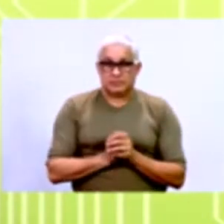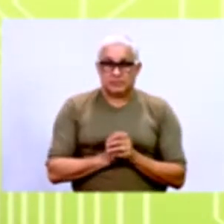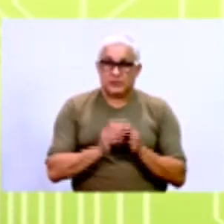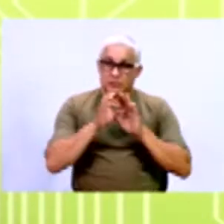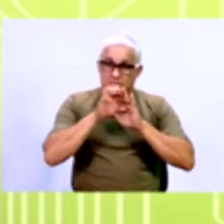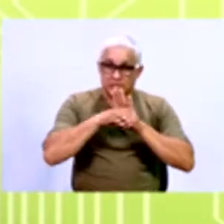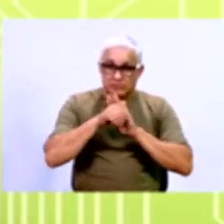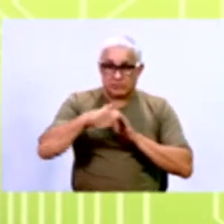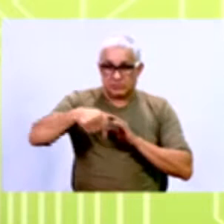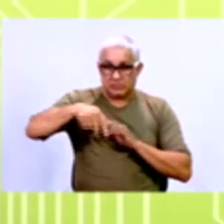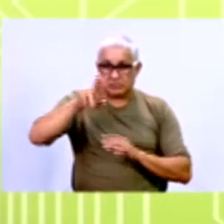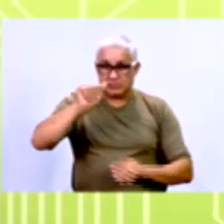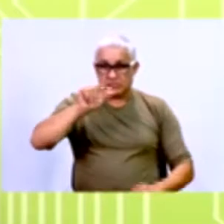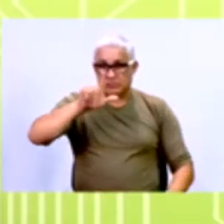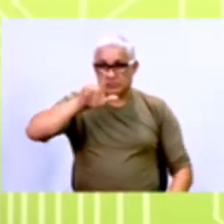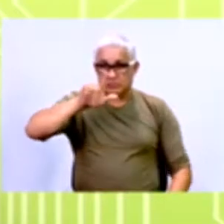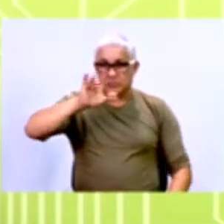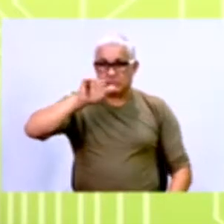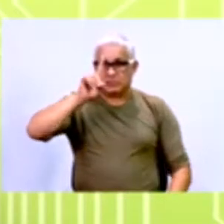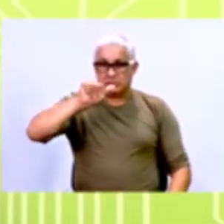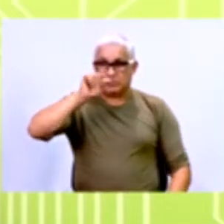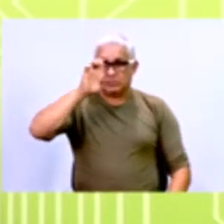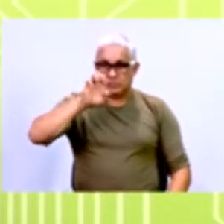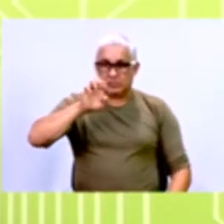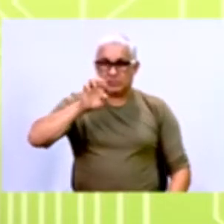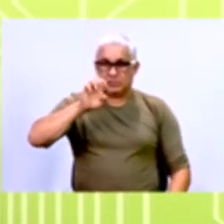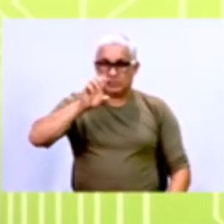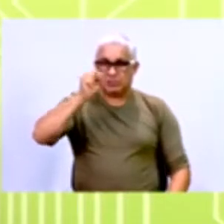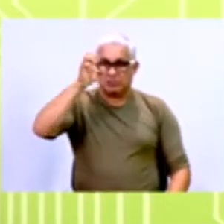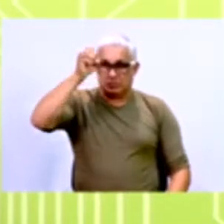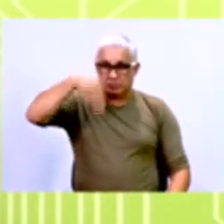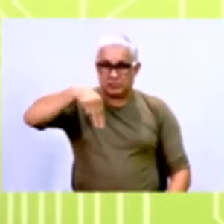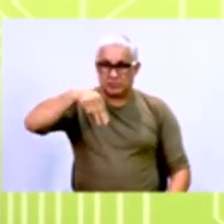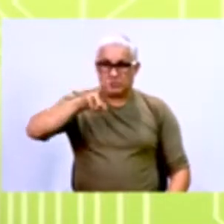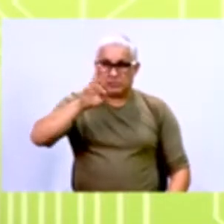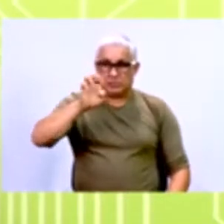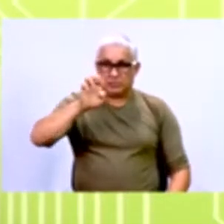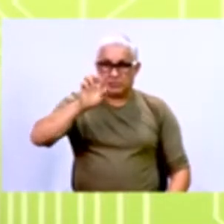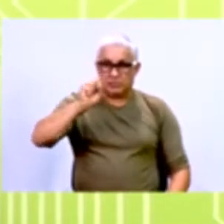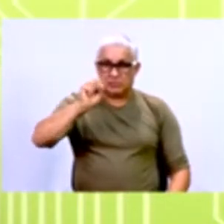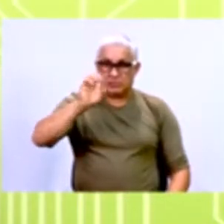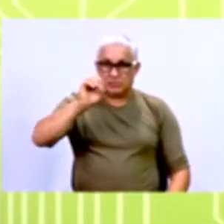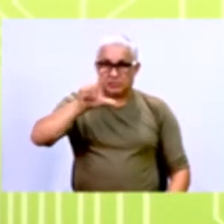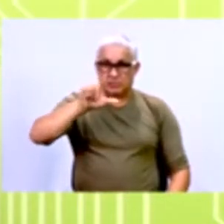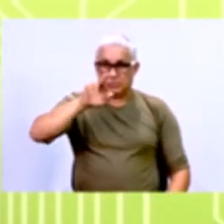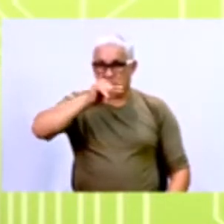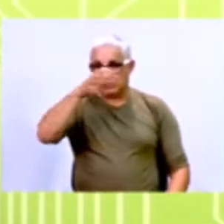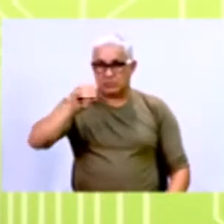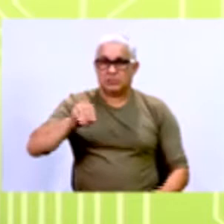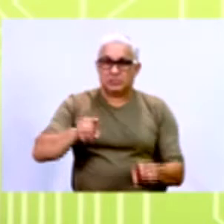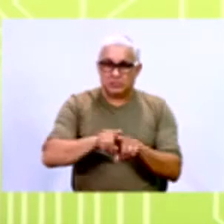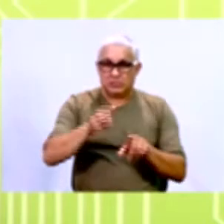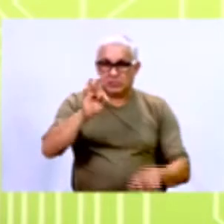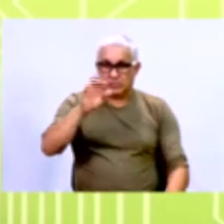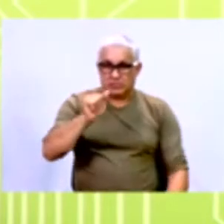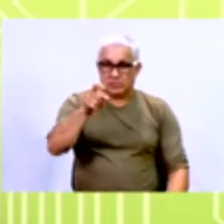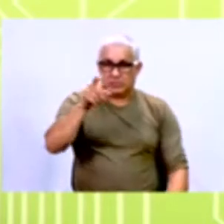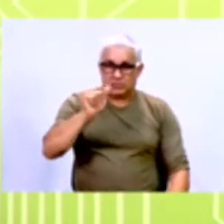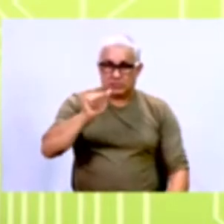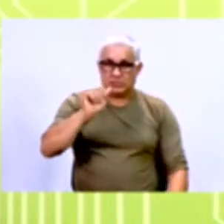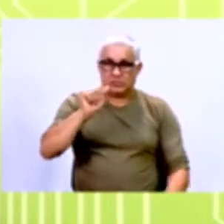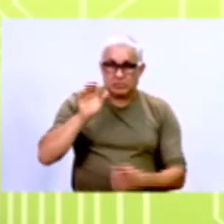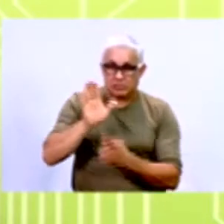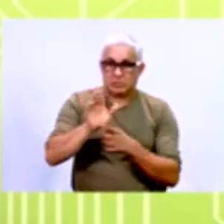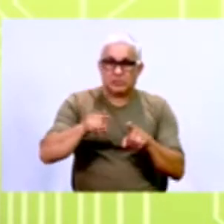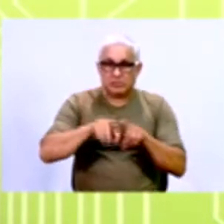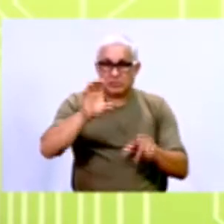a qualidade do som. A resolução, a taxa de amostragem e o codec. O codec, ele